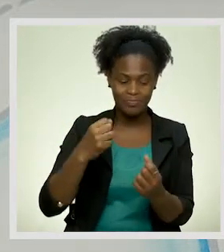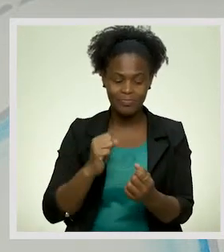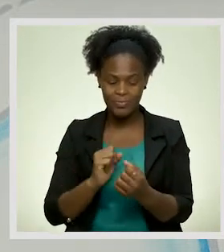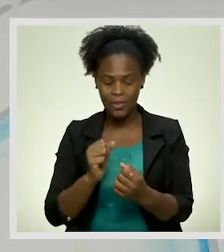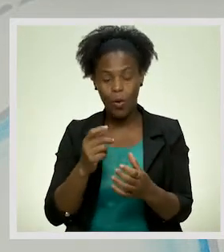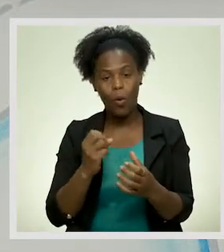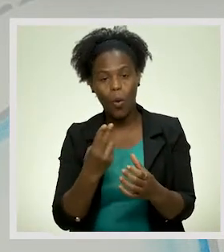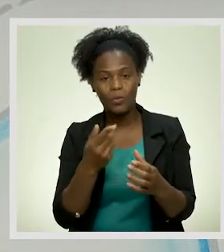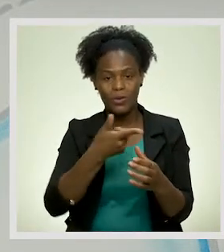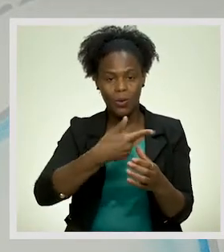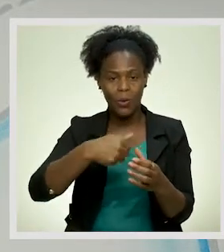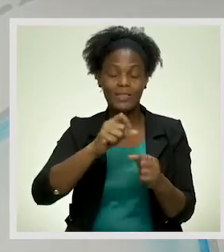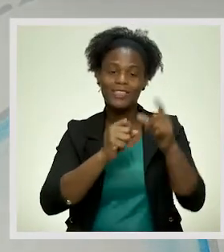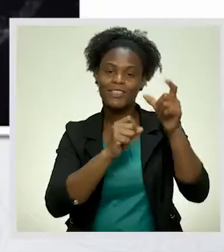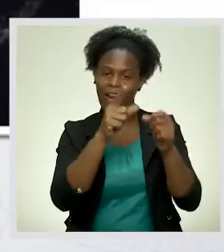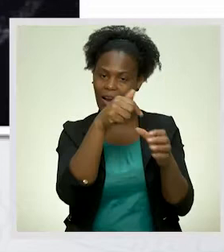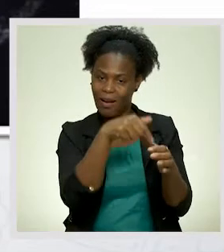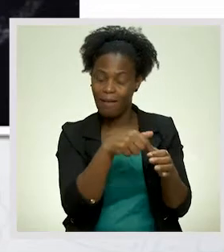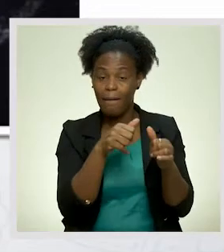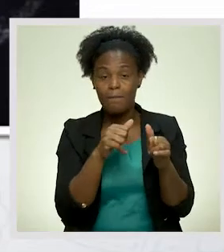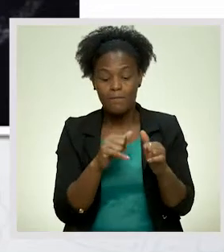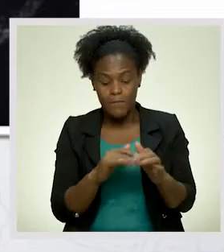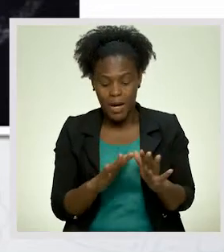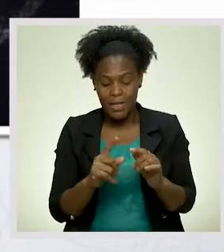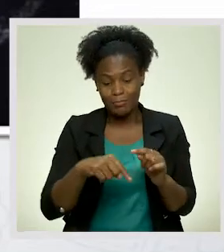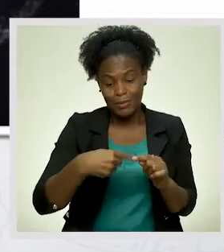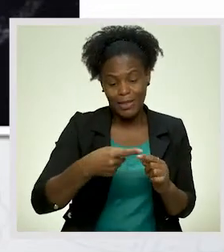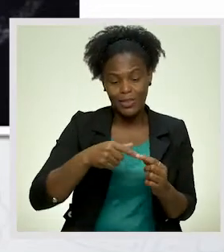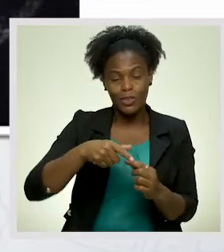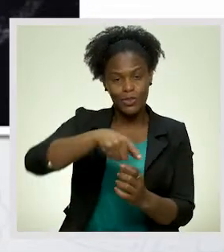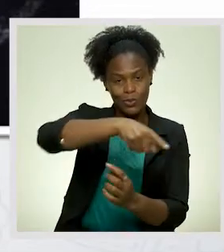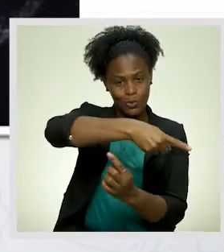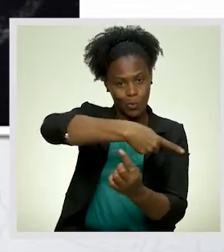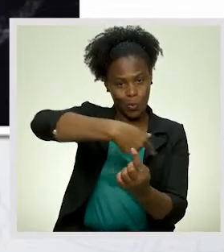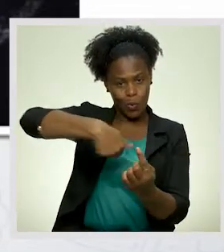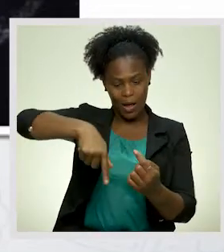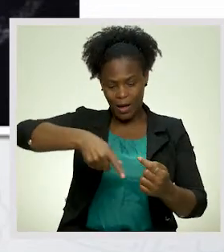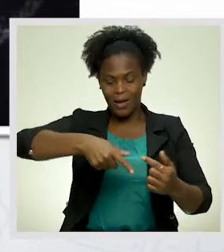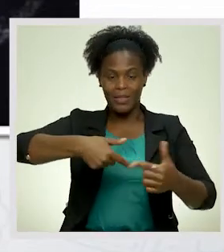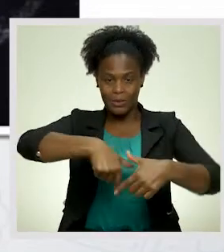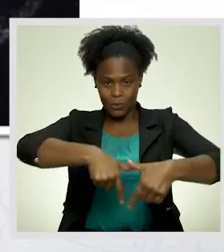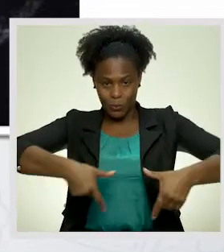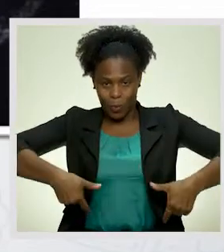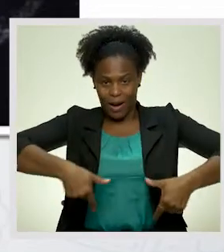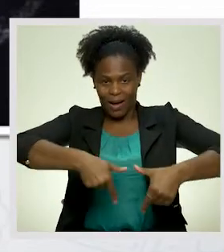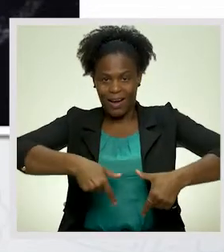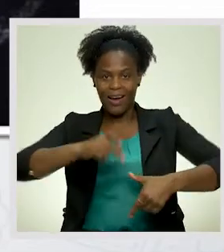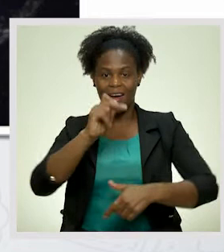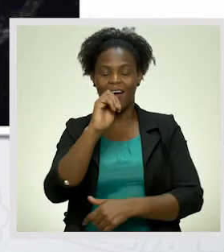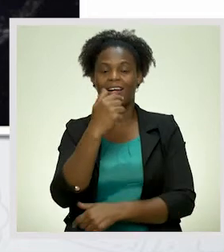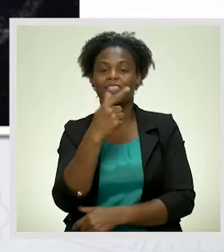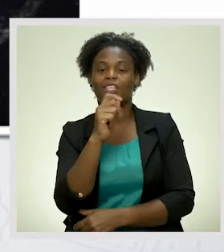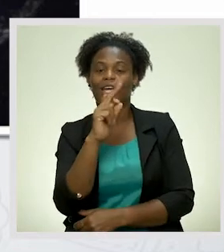nossa estrela. Mas para além da cintura de asteroides, nós temos a cintura de